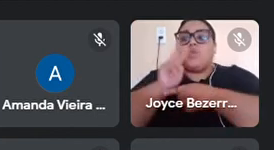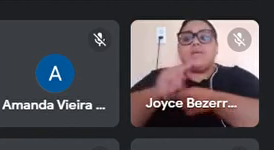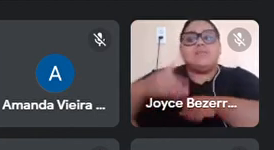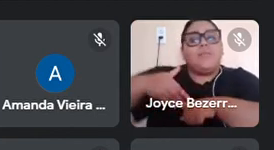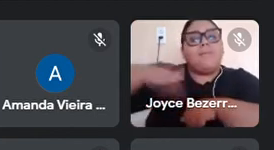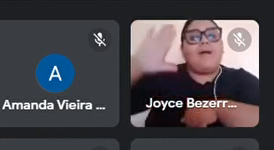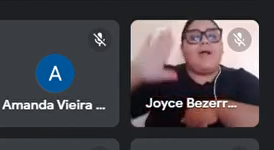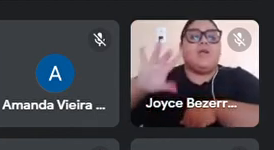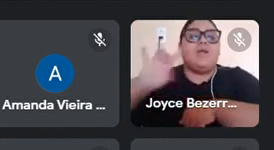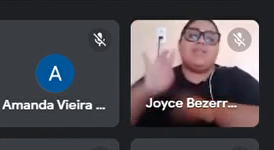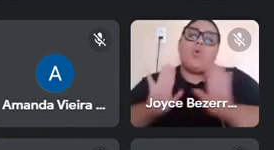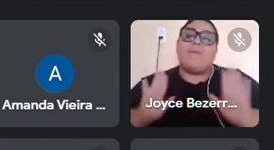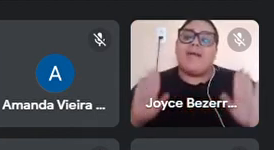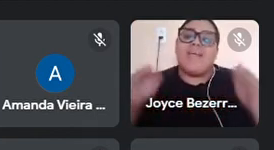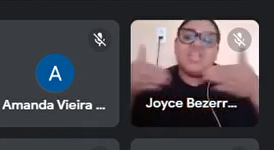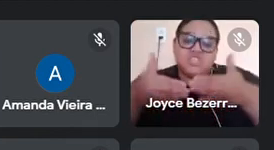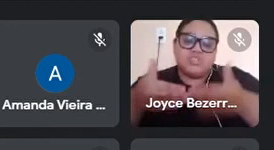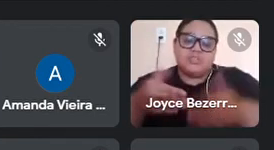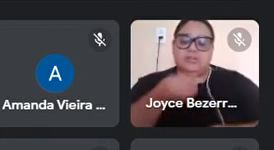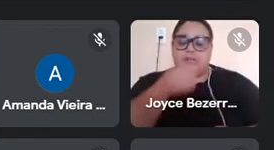mais restrita.